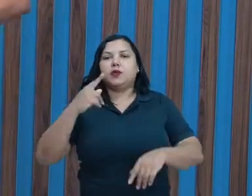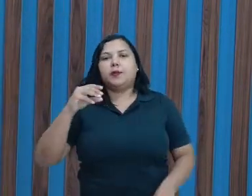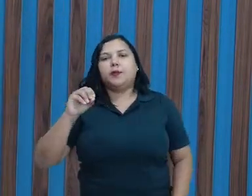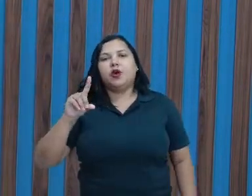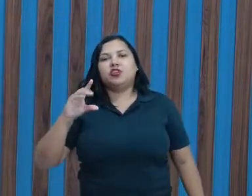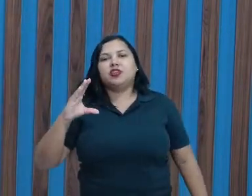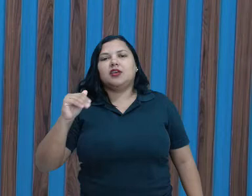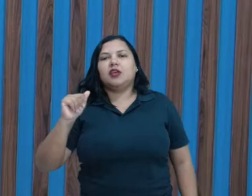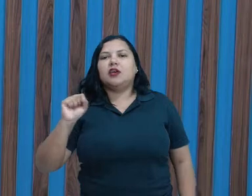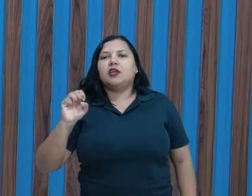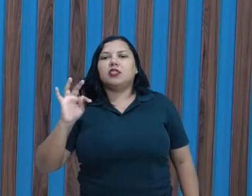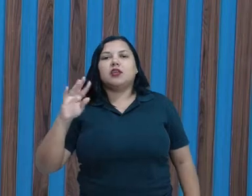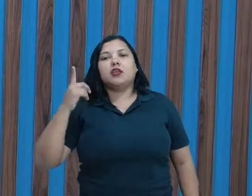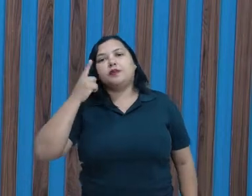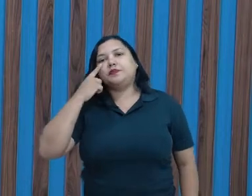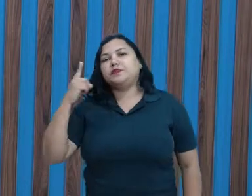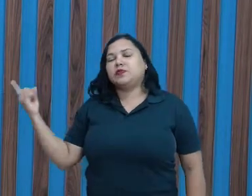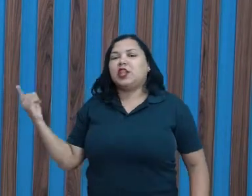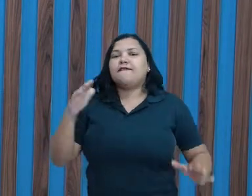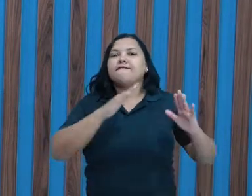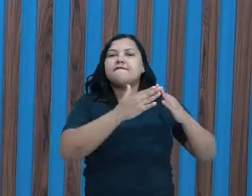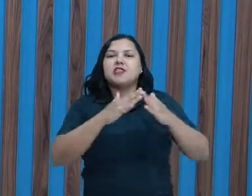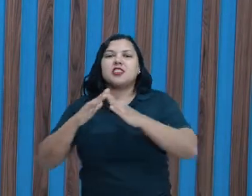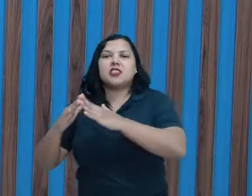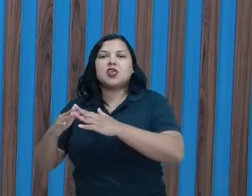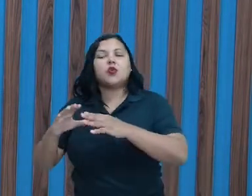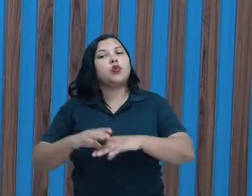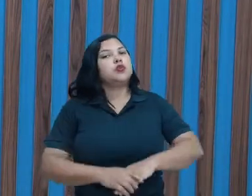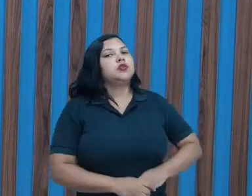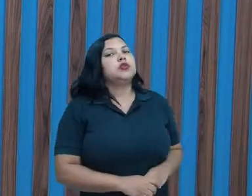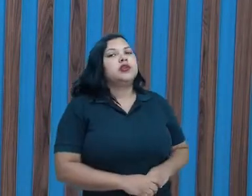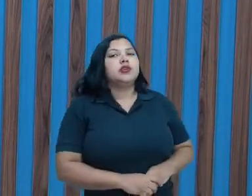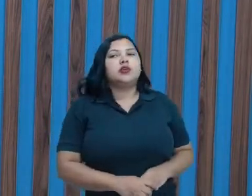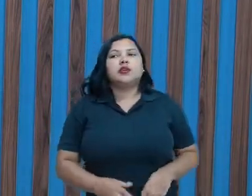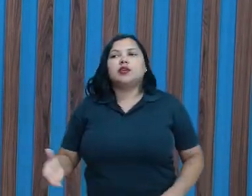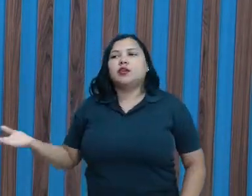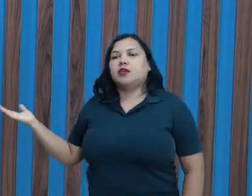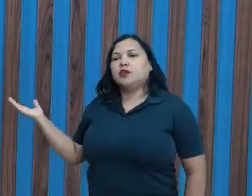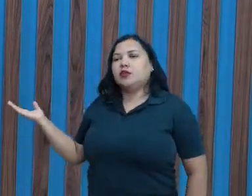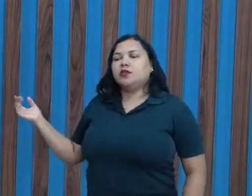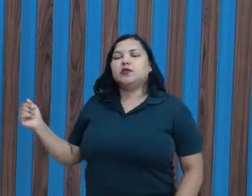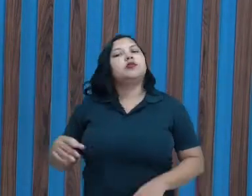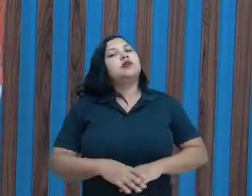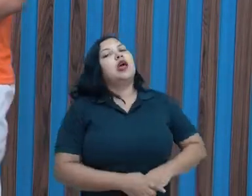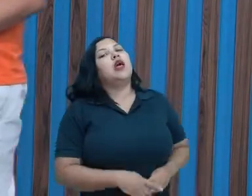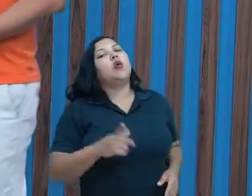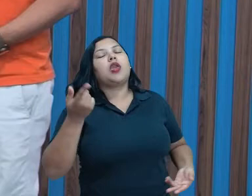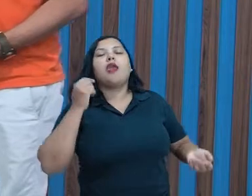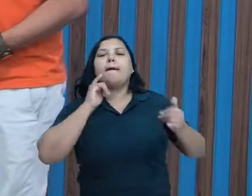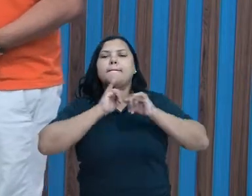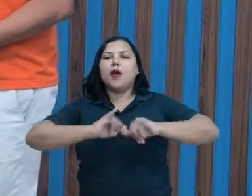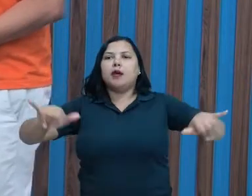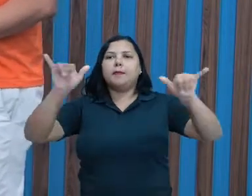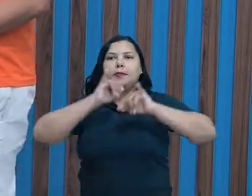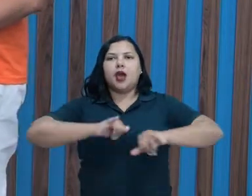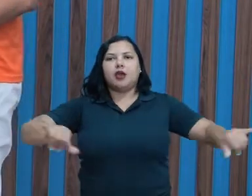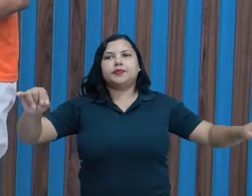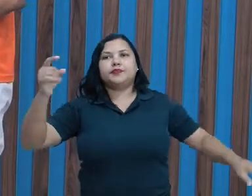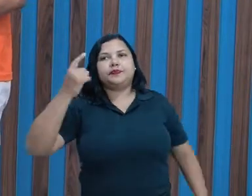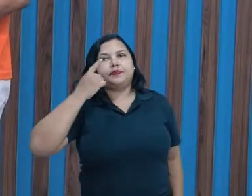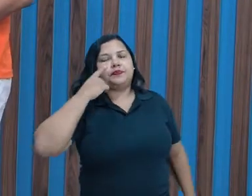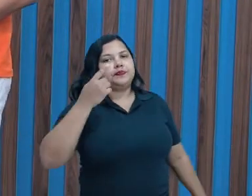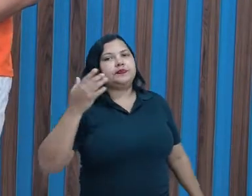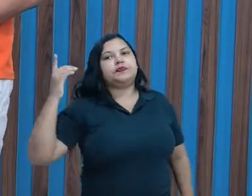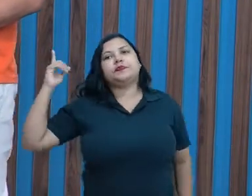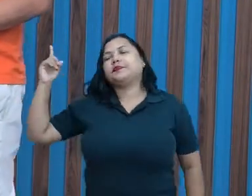tá? Neighbors, vizinhos, e advertising, que seria as propagandas, os avisos, que